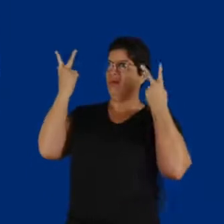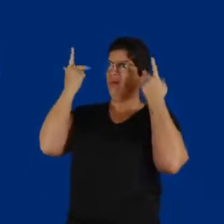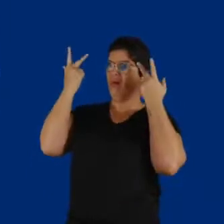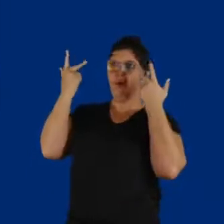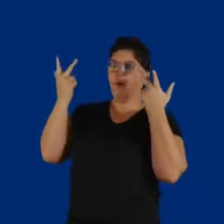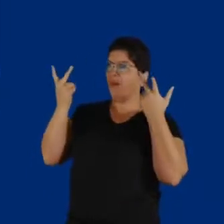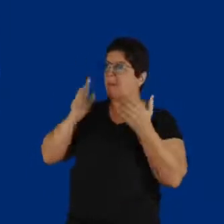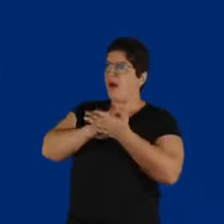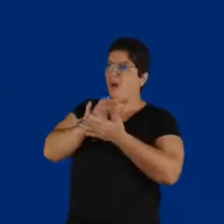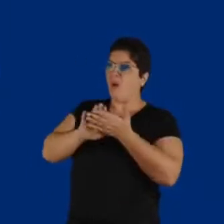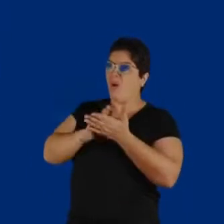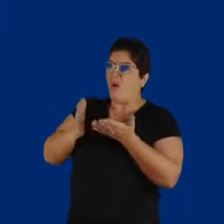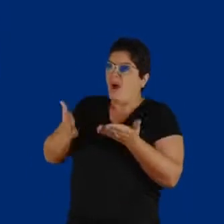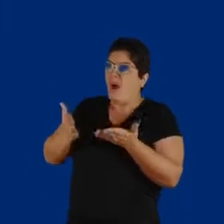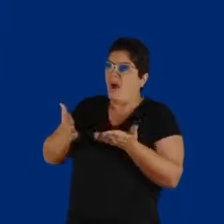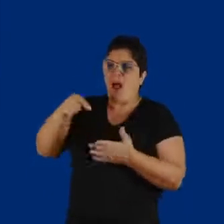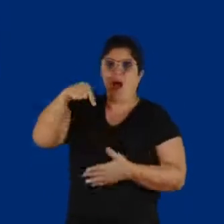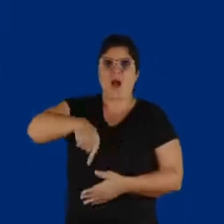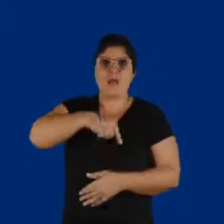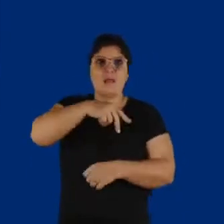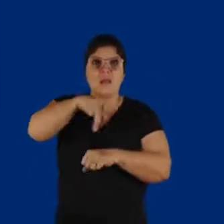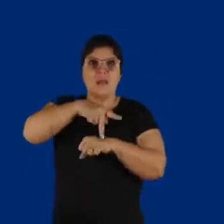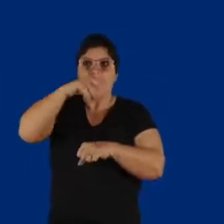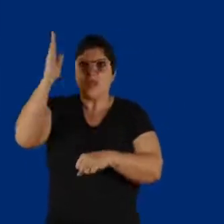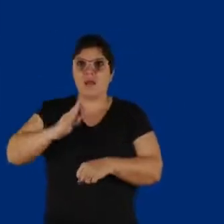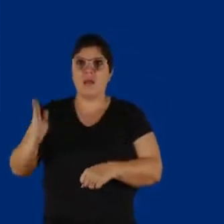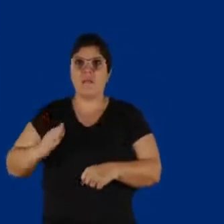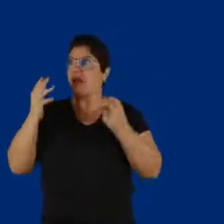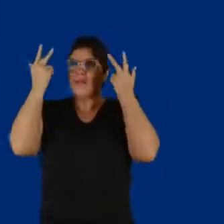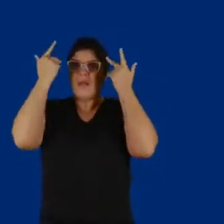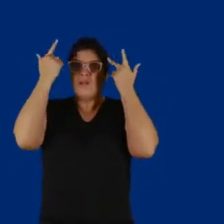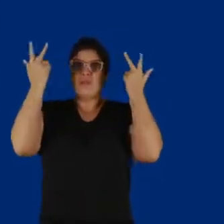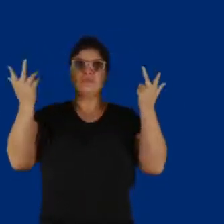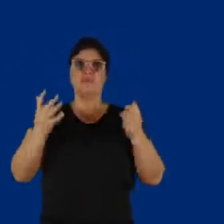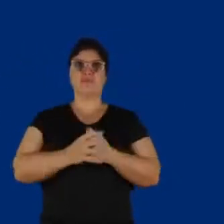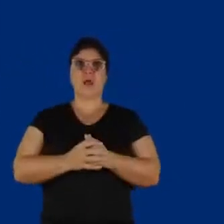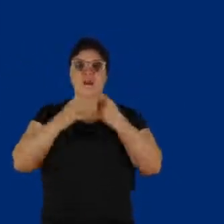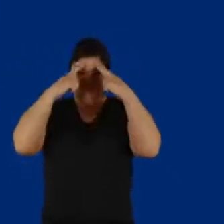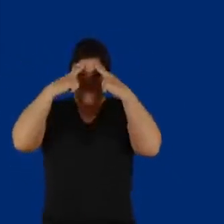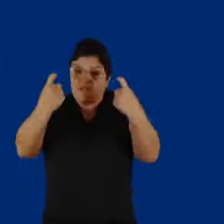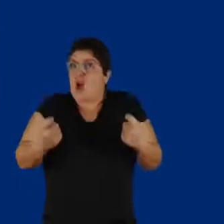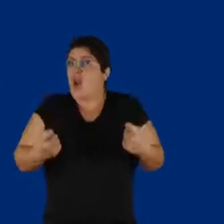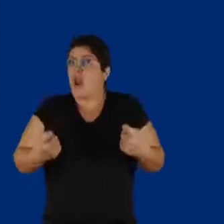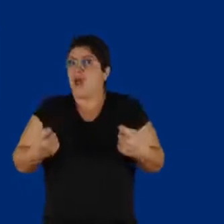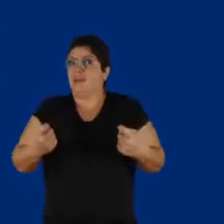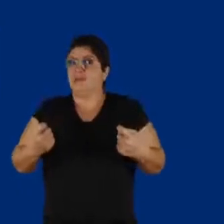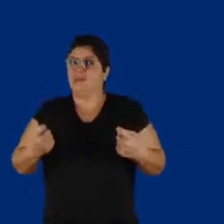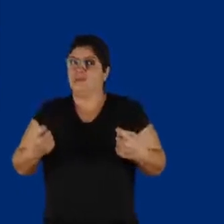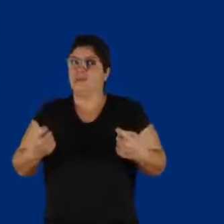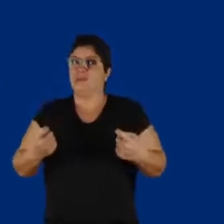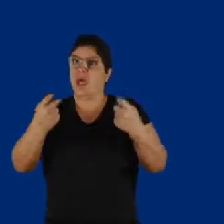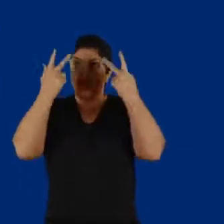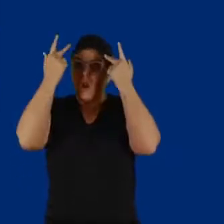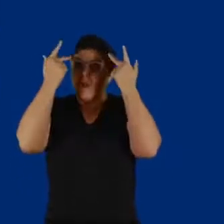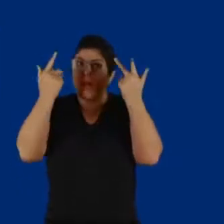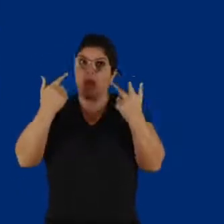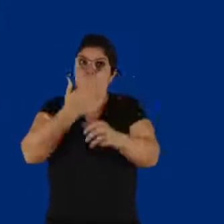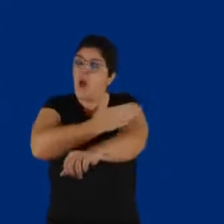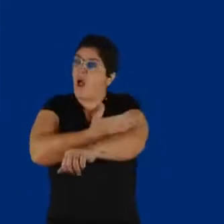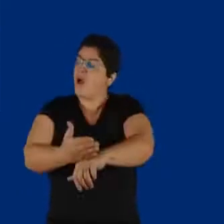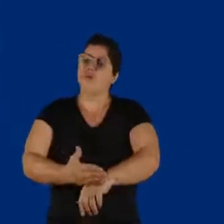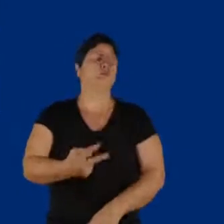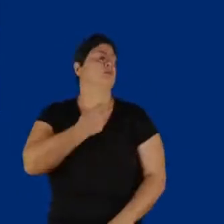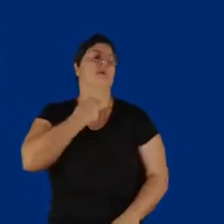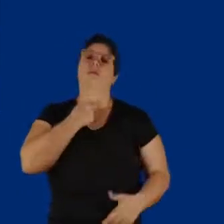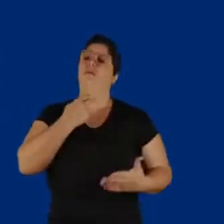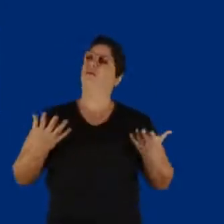naturalizado na nossa sociedade, a violência está naturalizada, é verdade, mas nós não podemos nos acostumar com isso, nós não podemos